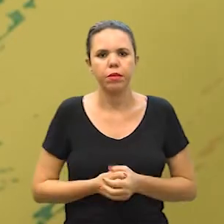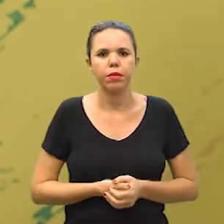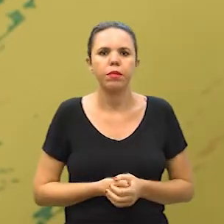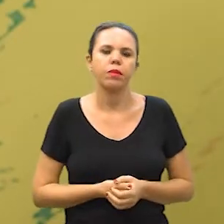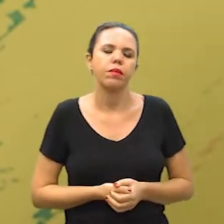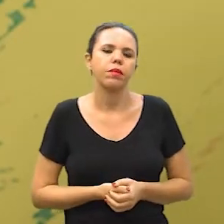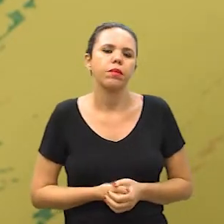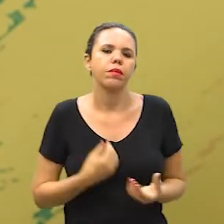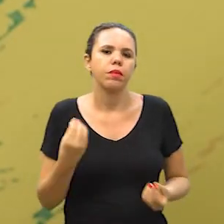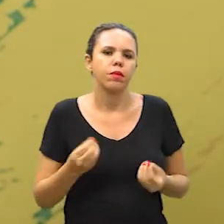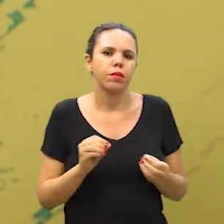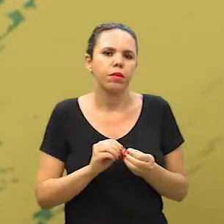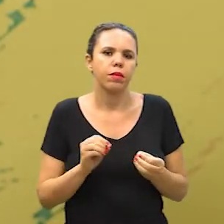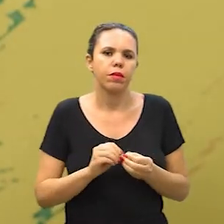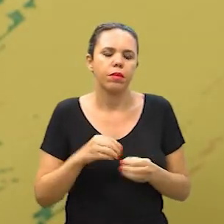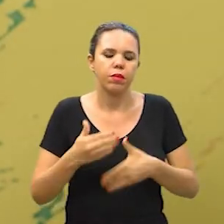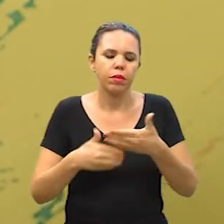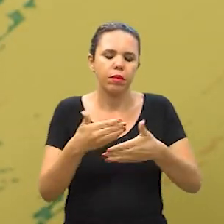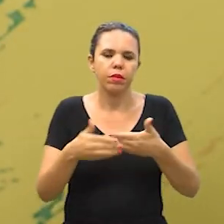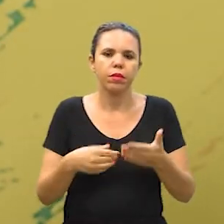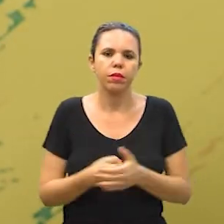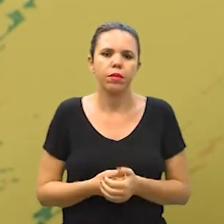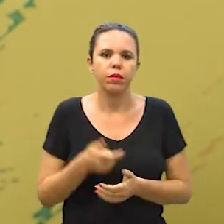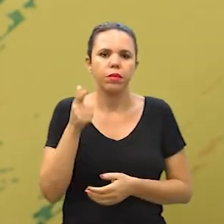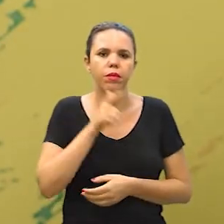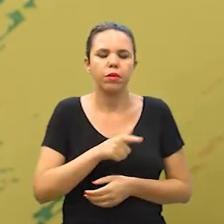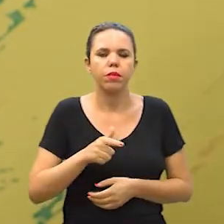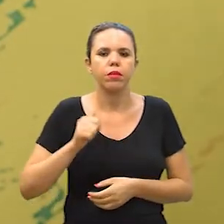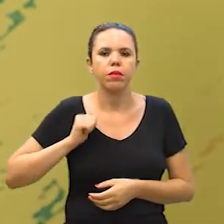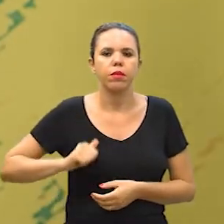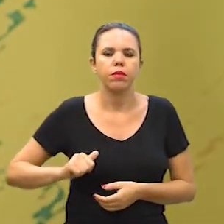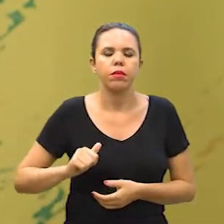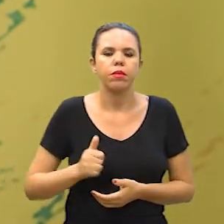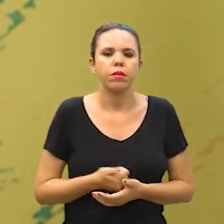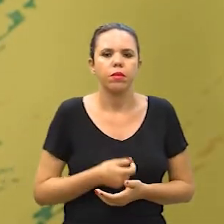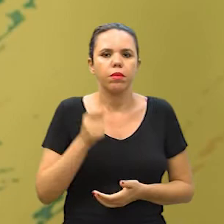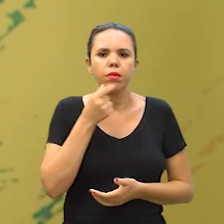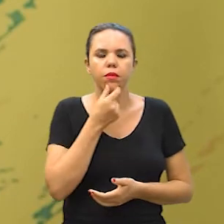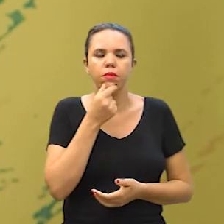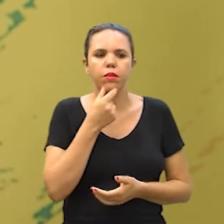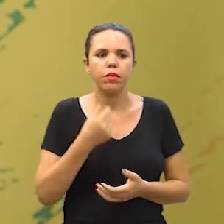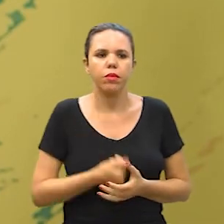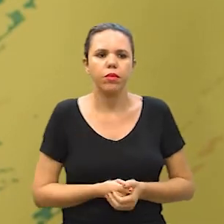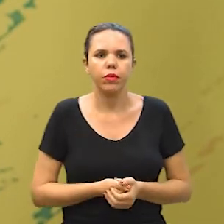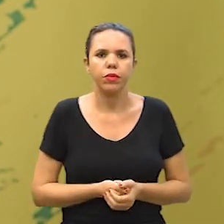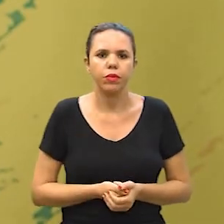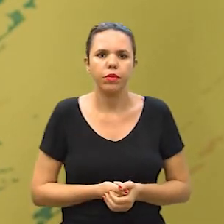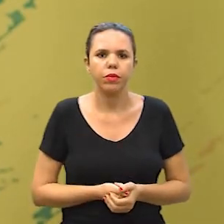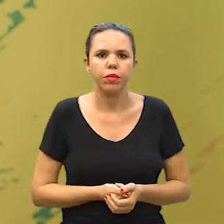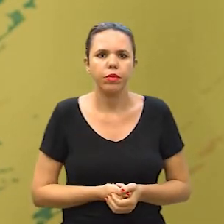Mário, como funciona o processo para conseguir uma bolsa nos Estados Unidos?